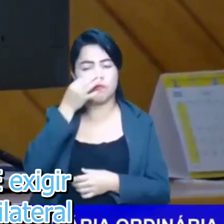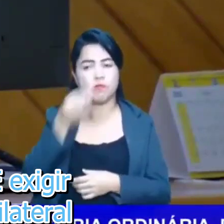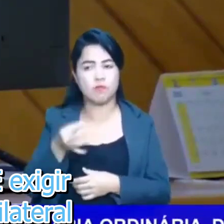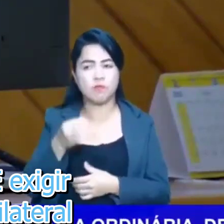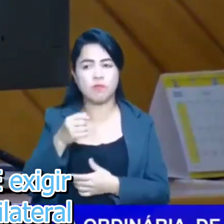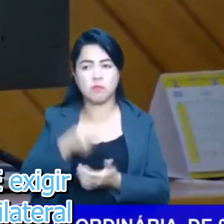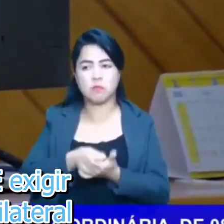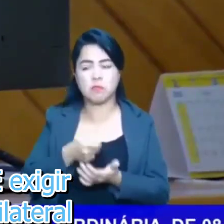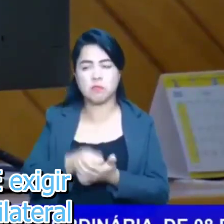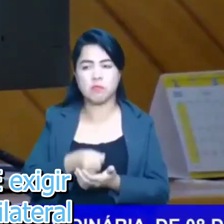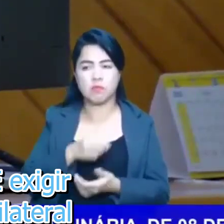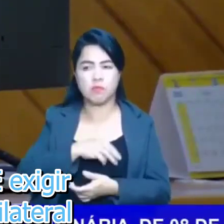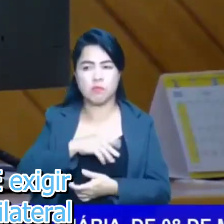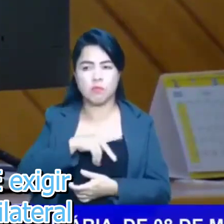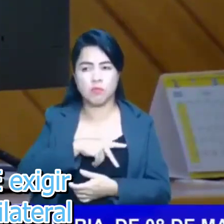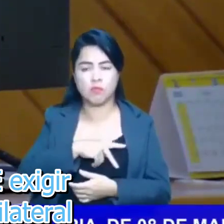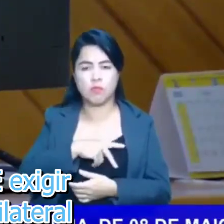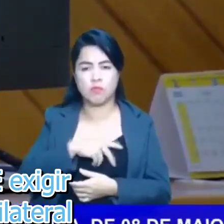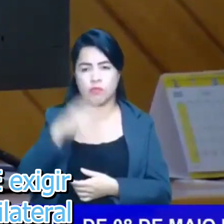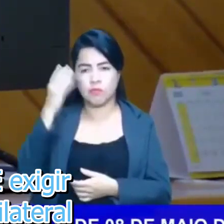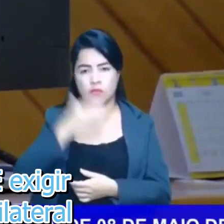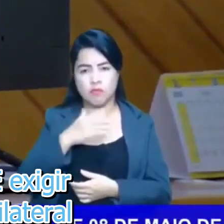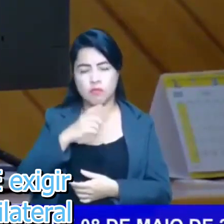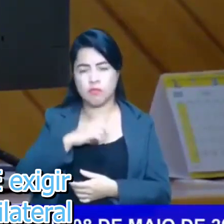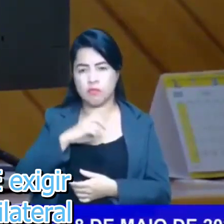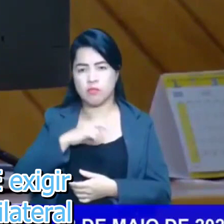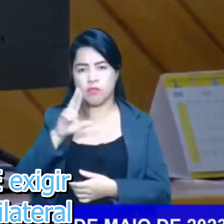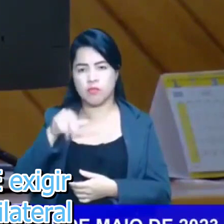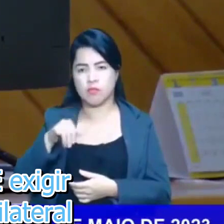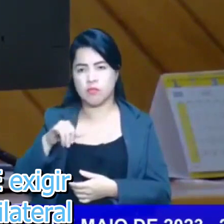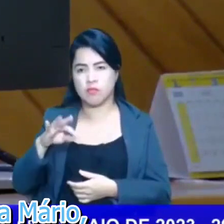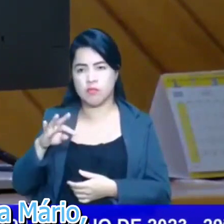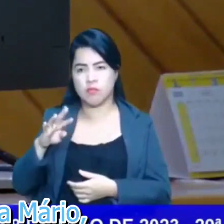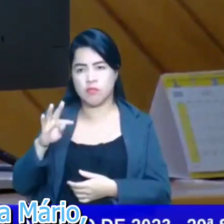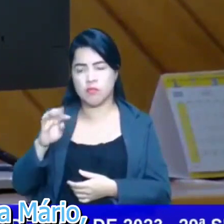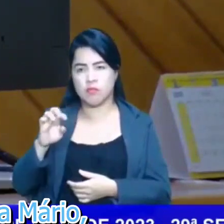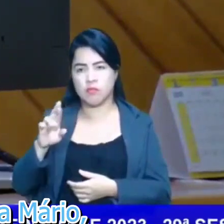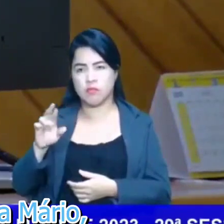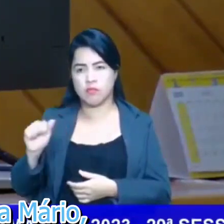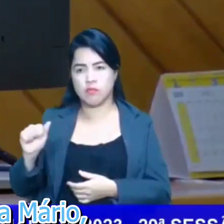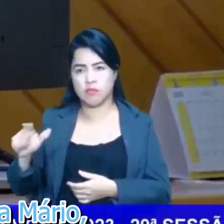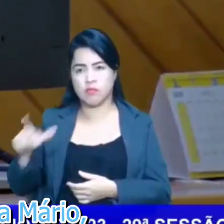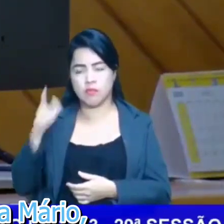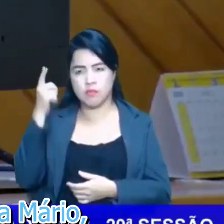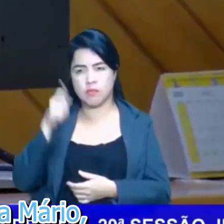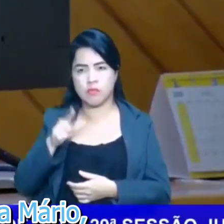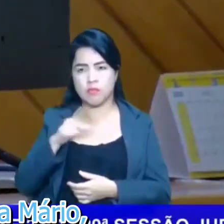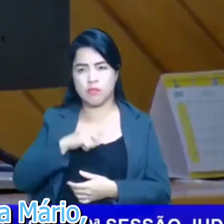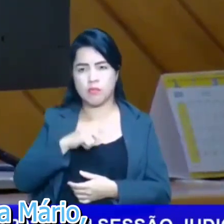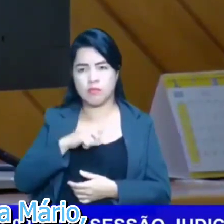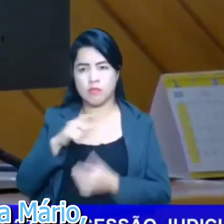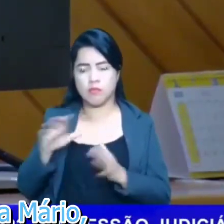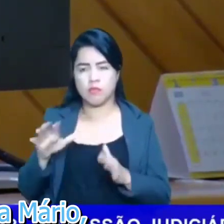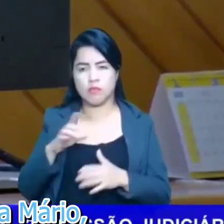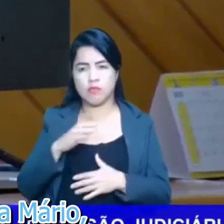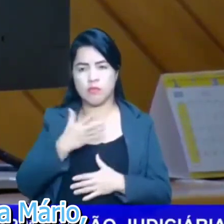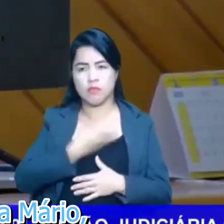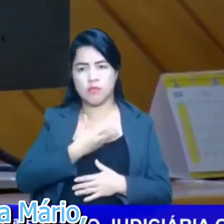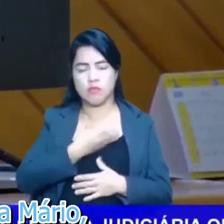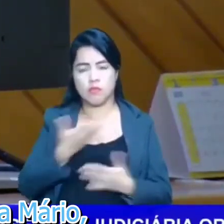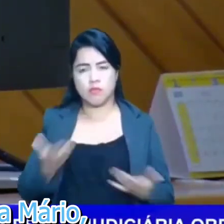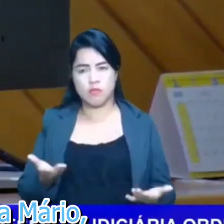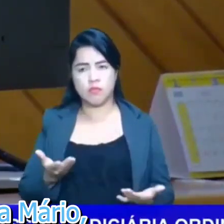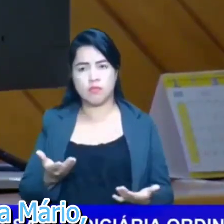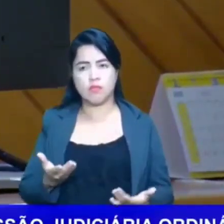Ministério Público e dizer que essa prova é unilateral, eu não consigo entender, data máxima vem ao colega